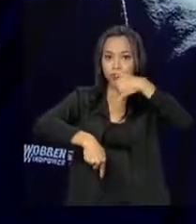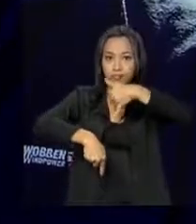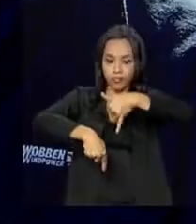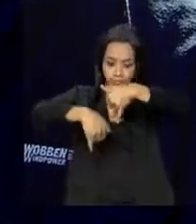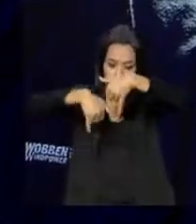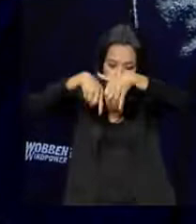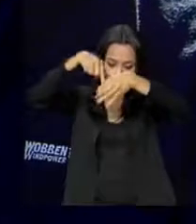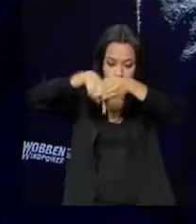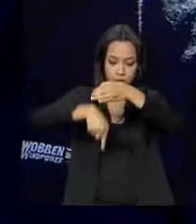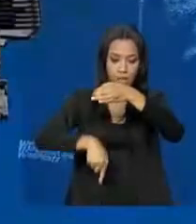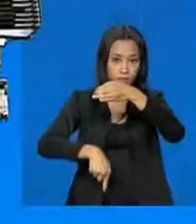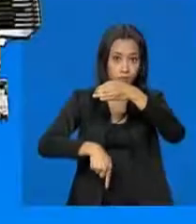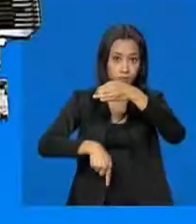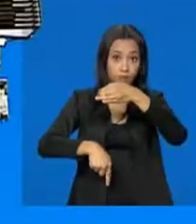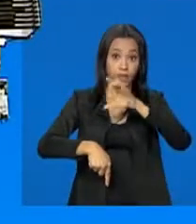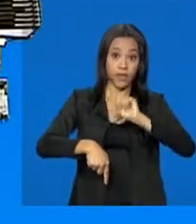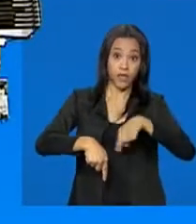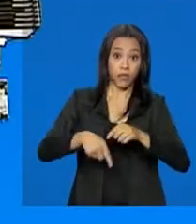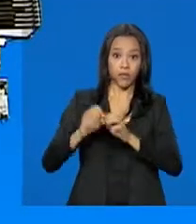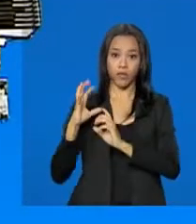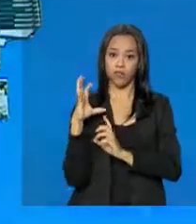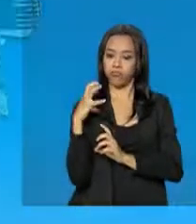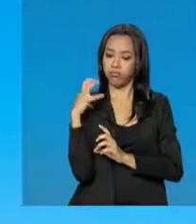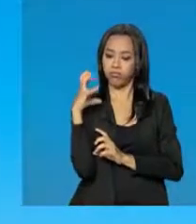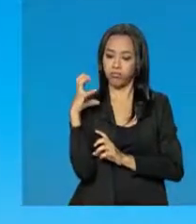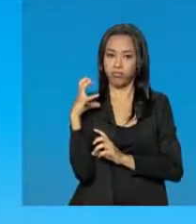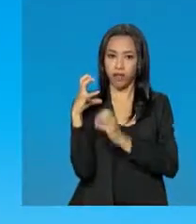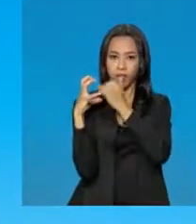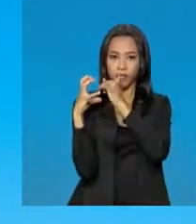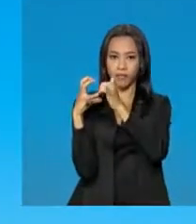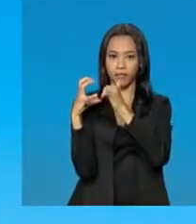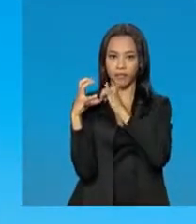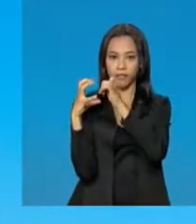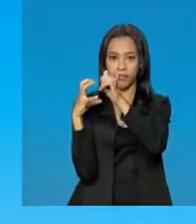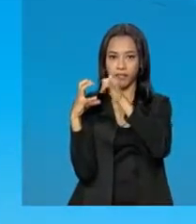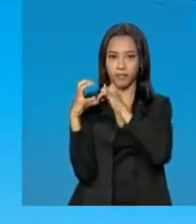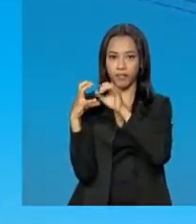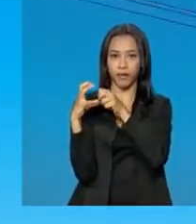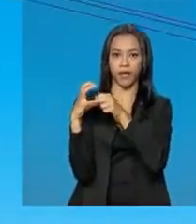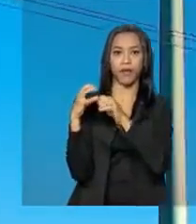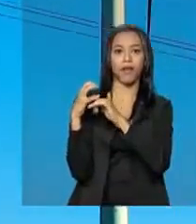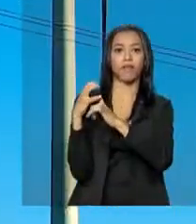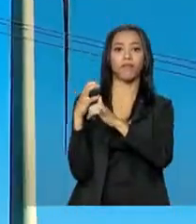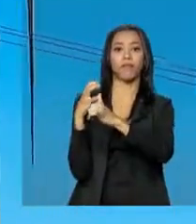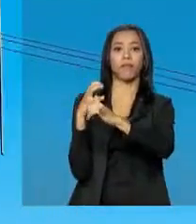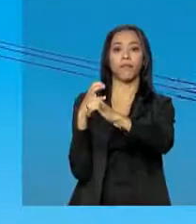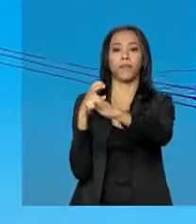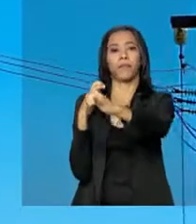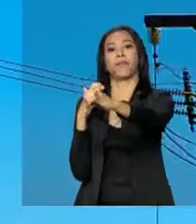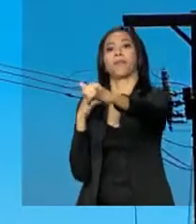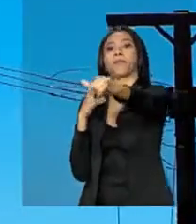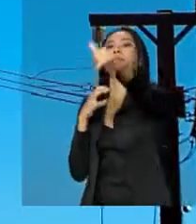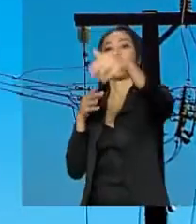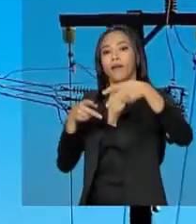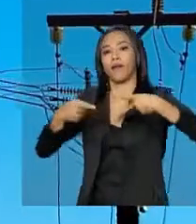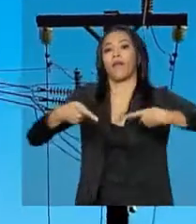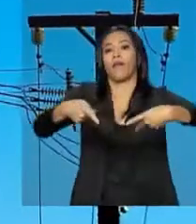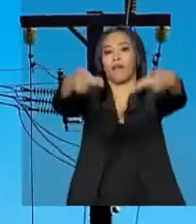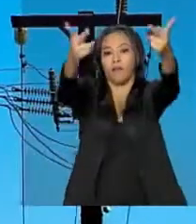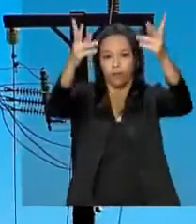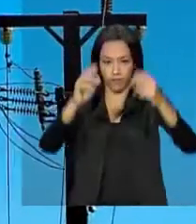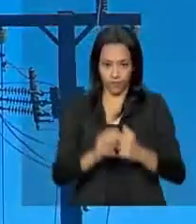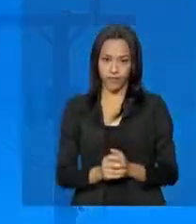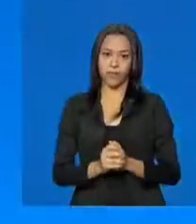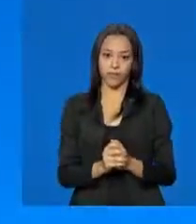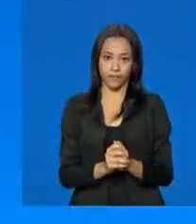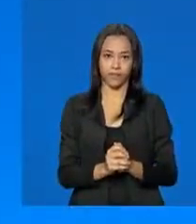dentro da torre. E na saída a gente tem um transformador aí que eleva a tensão aí até a média tensão para poder sair na